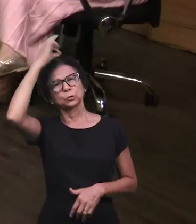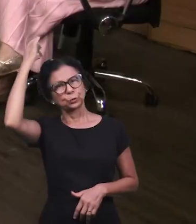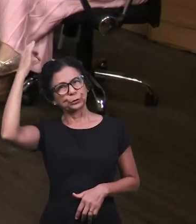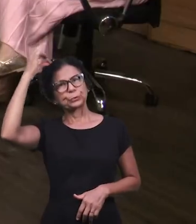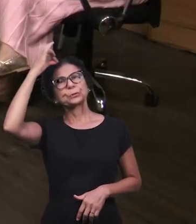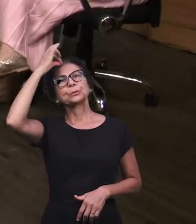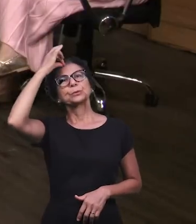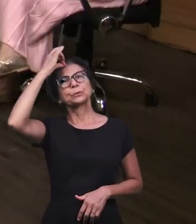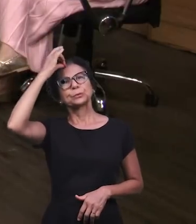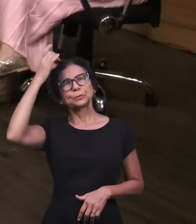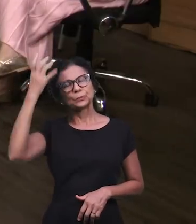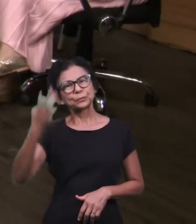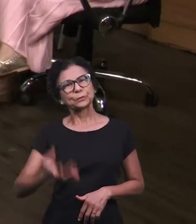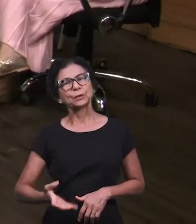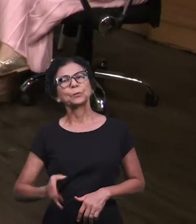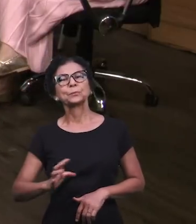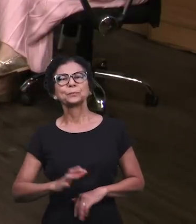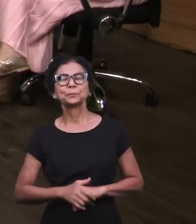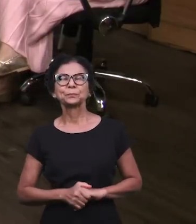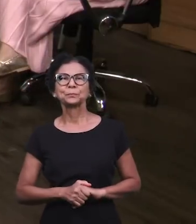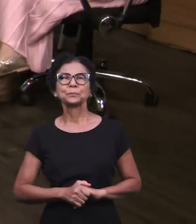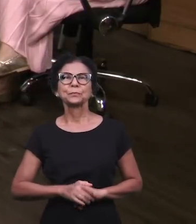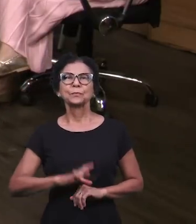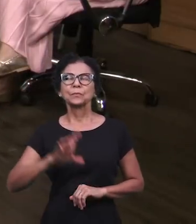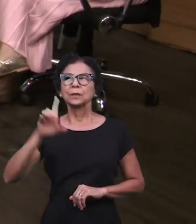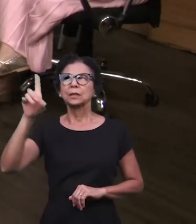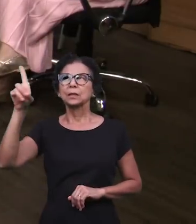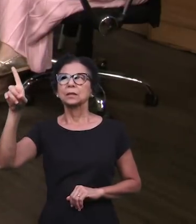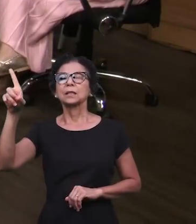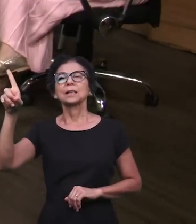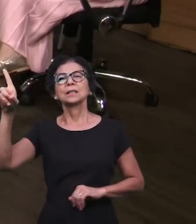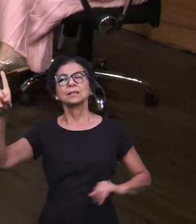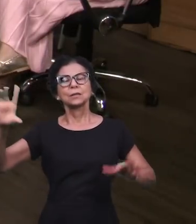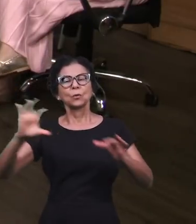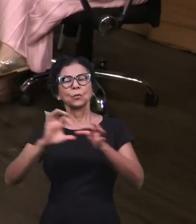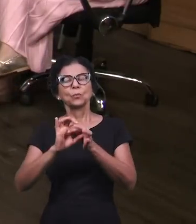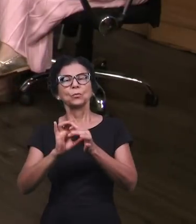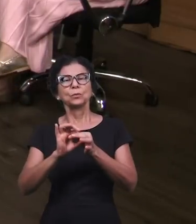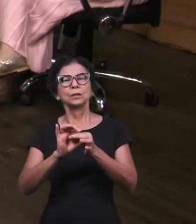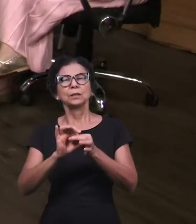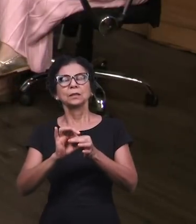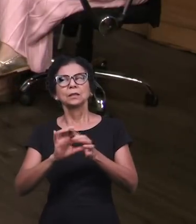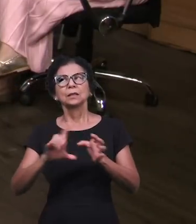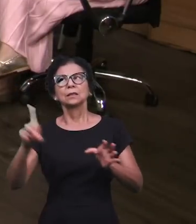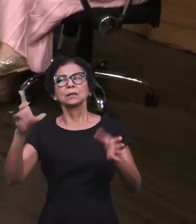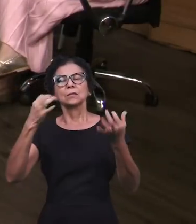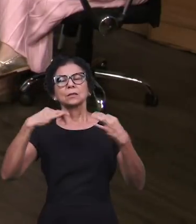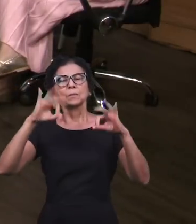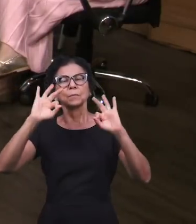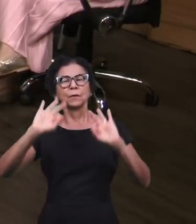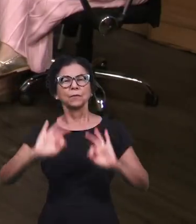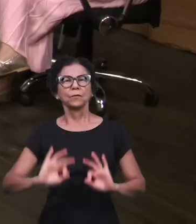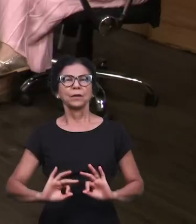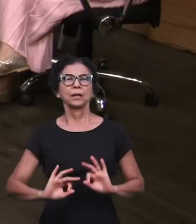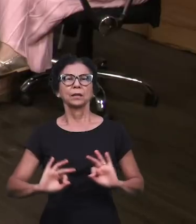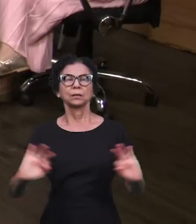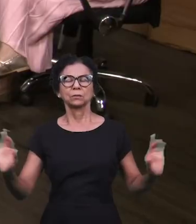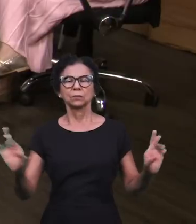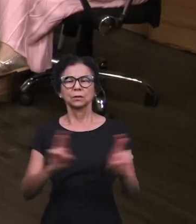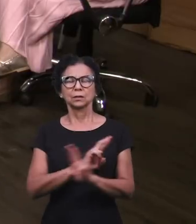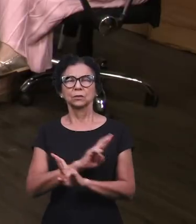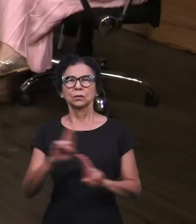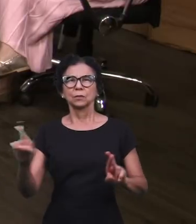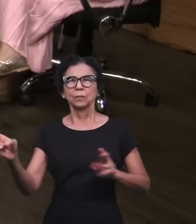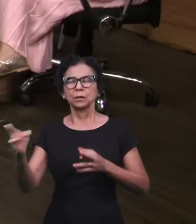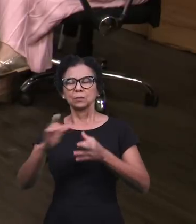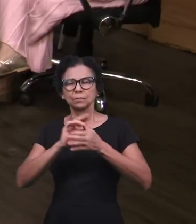Pelo Jesus. amor de Deus, que é o vínculo da perfeição, que torna tudo perfeito, que refaz esse vínculo entre a igreja, e é o amor de